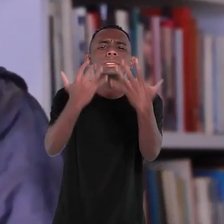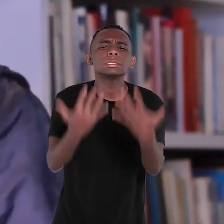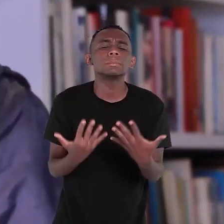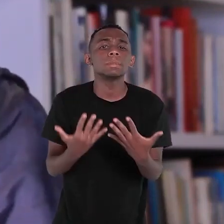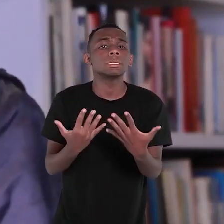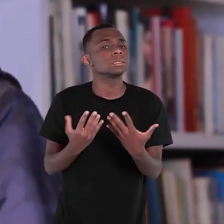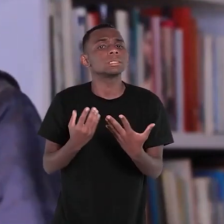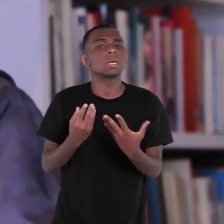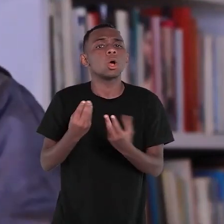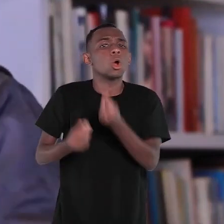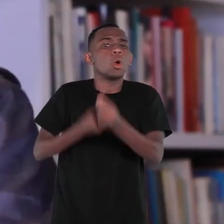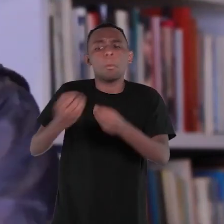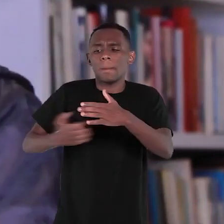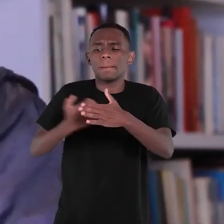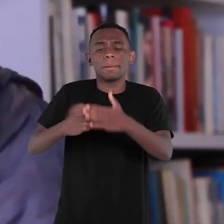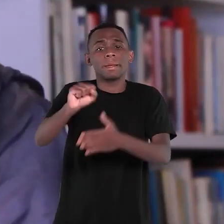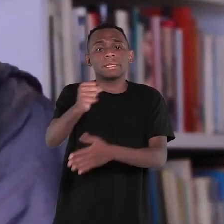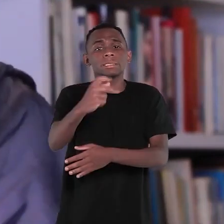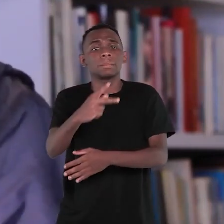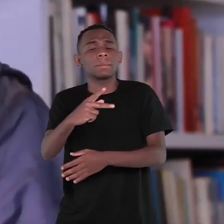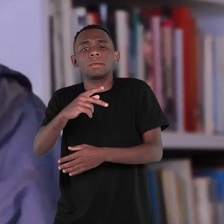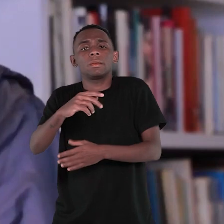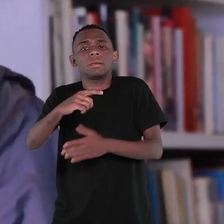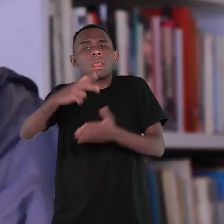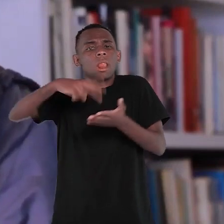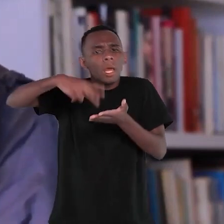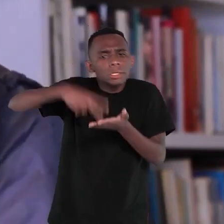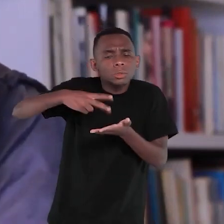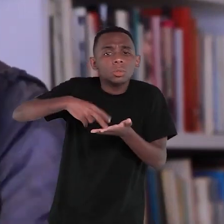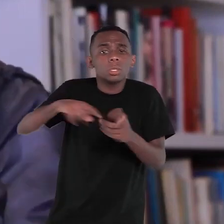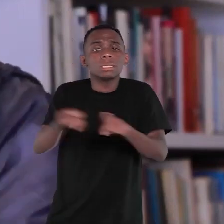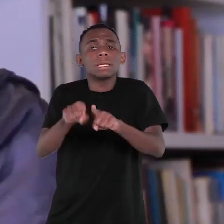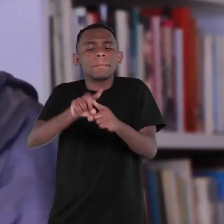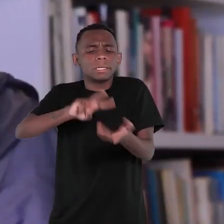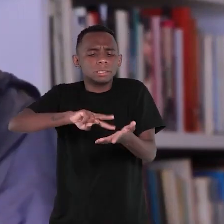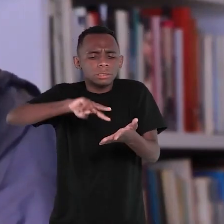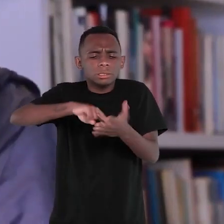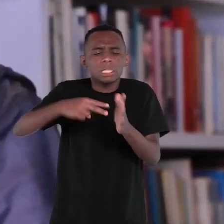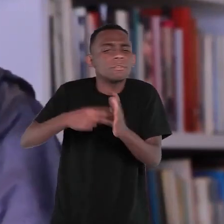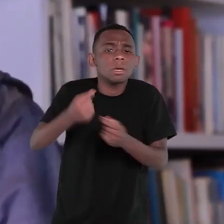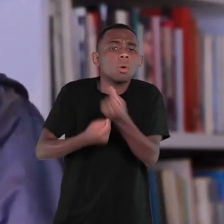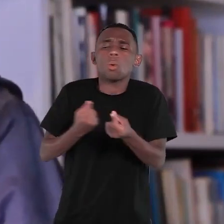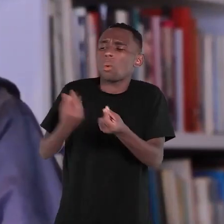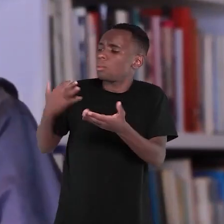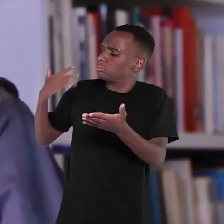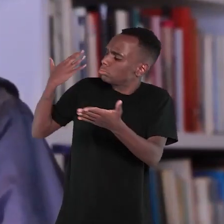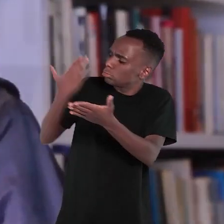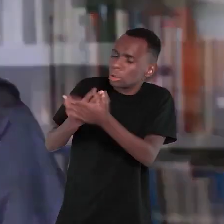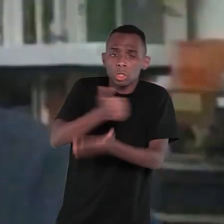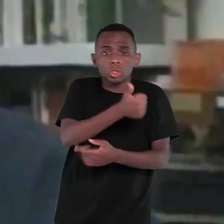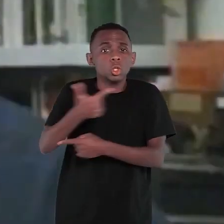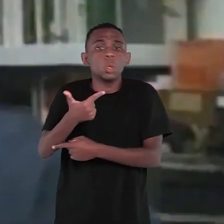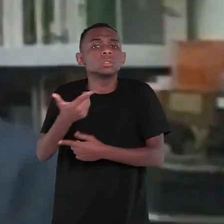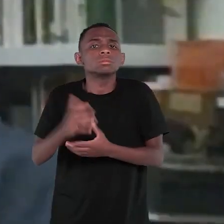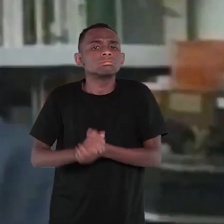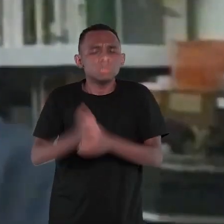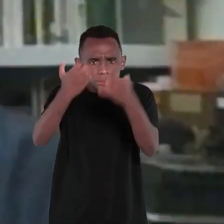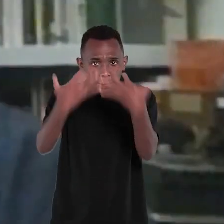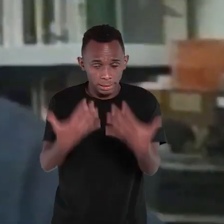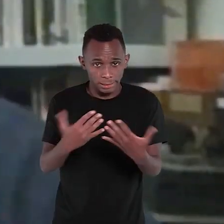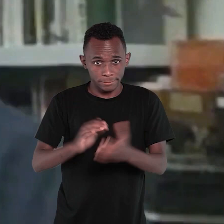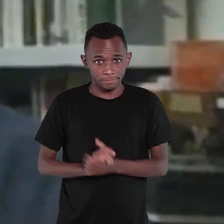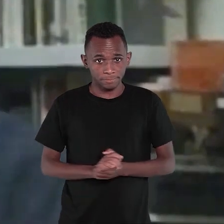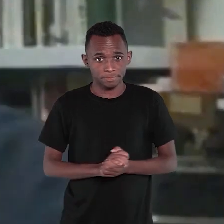o que é a SP Leitura e também o que significa esses 12 anos de trabalho.